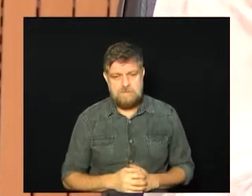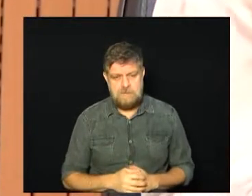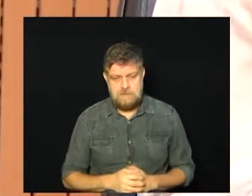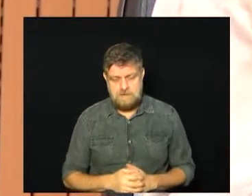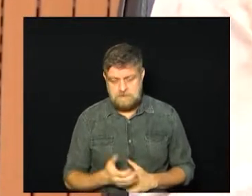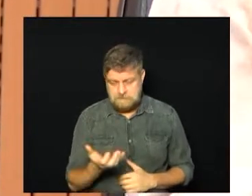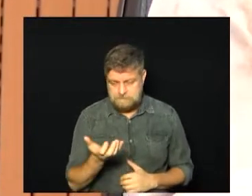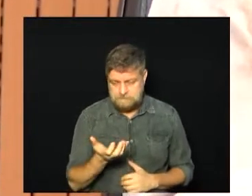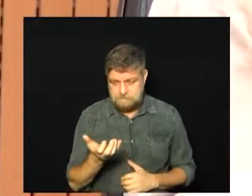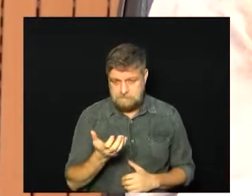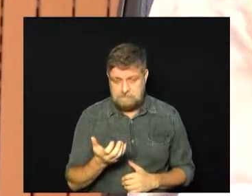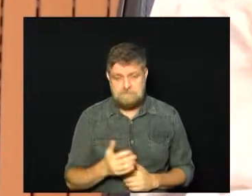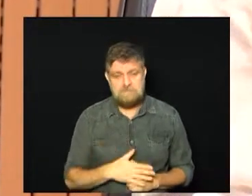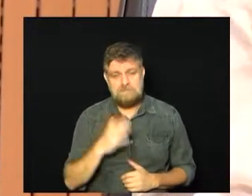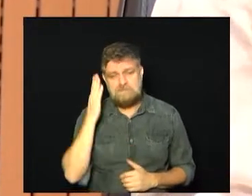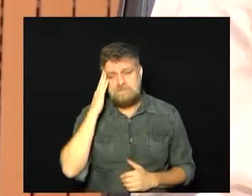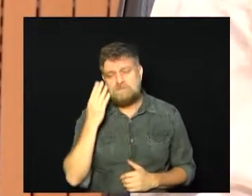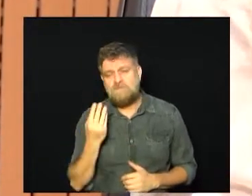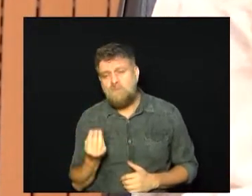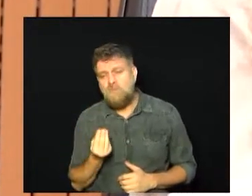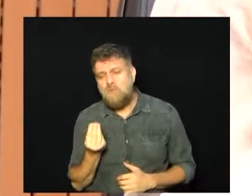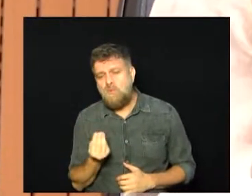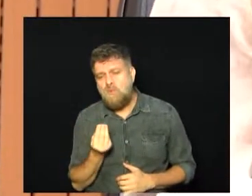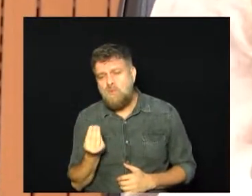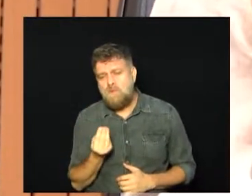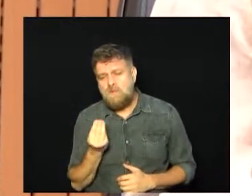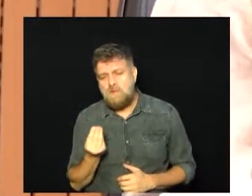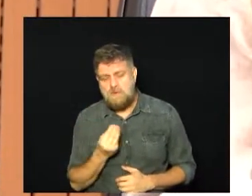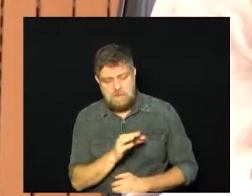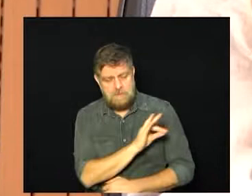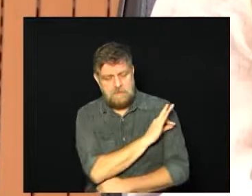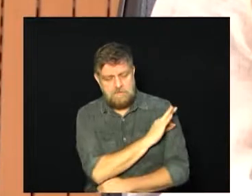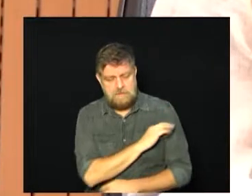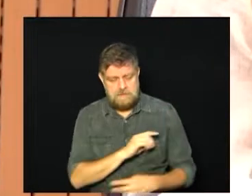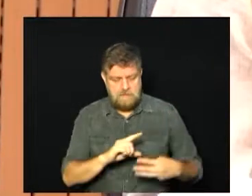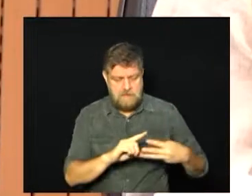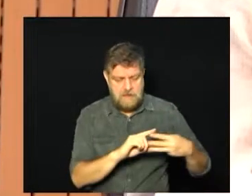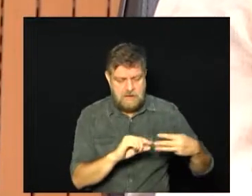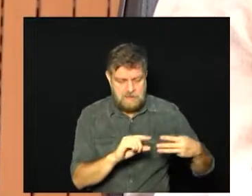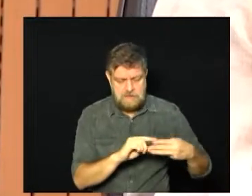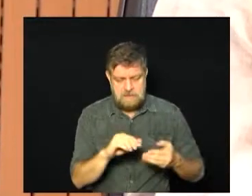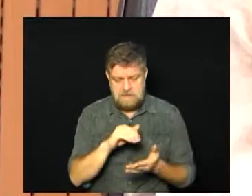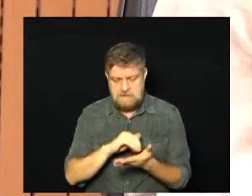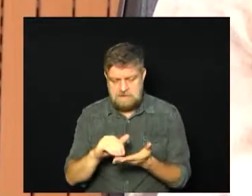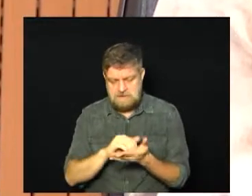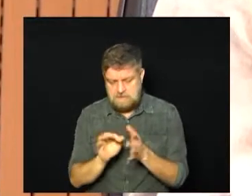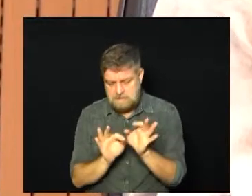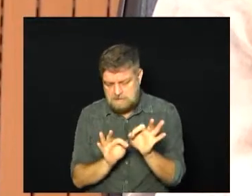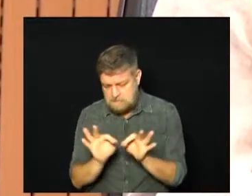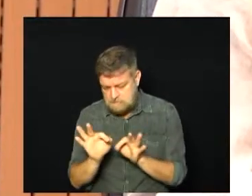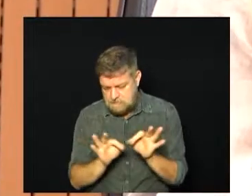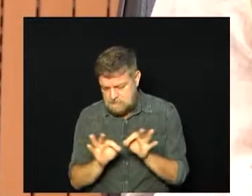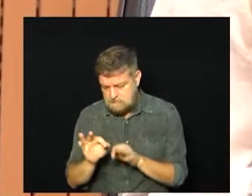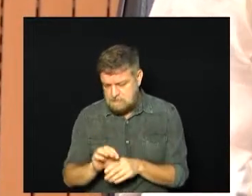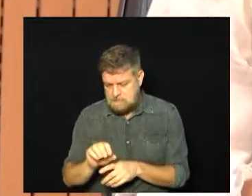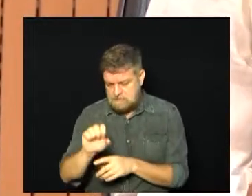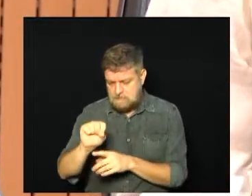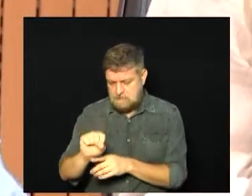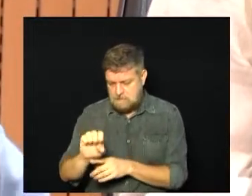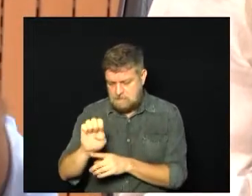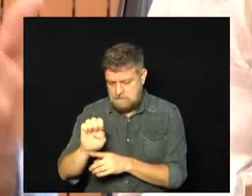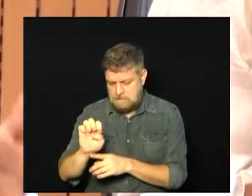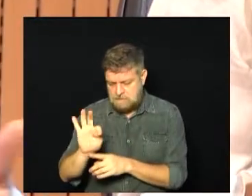Queremos conhecer como o governo, INDEC, Secretaria de Planejamento e Urbanismo, CETEC, né,